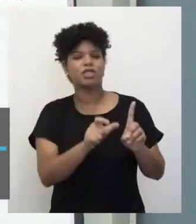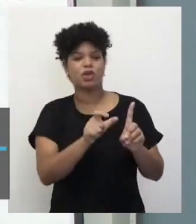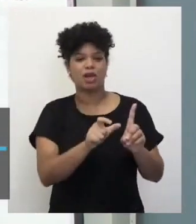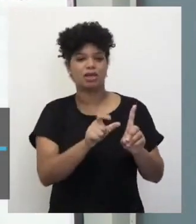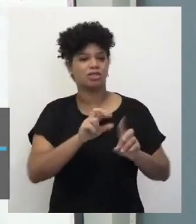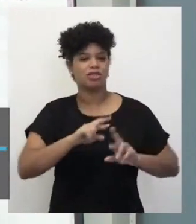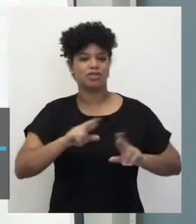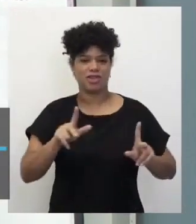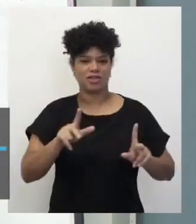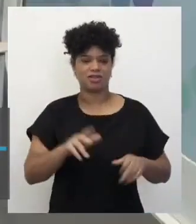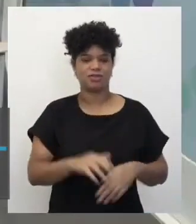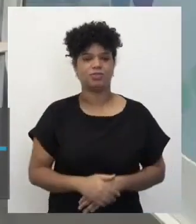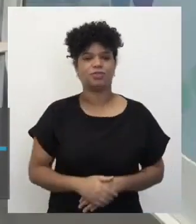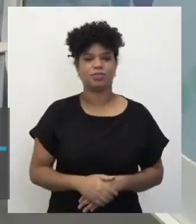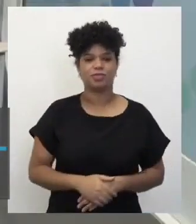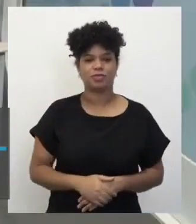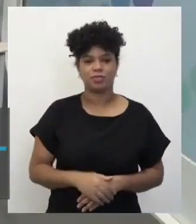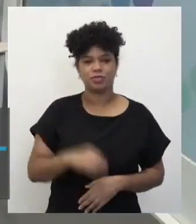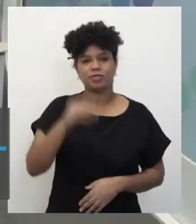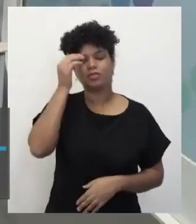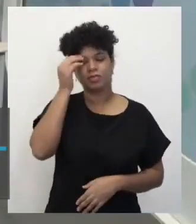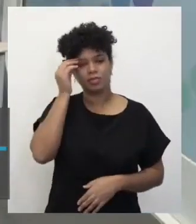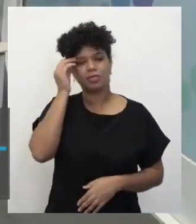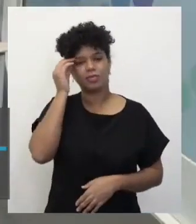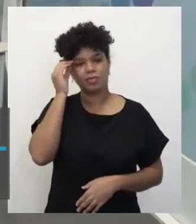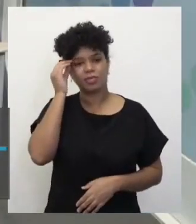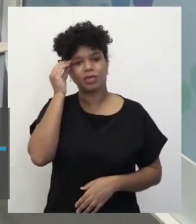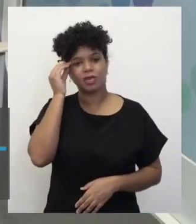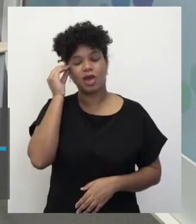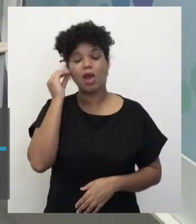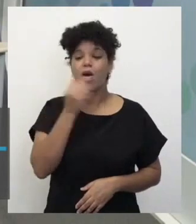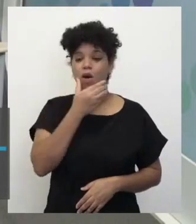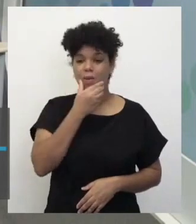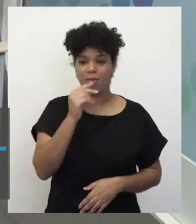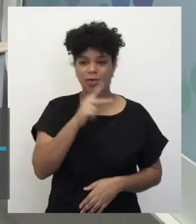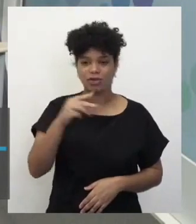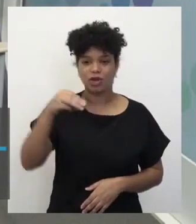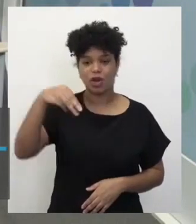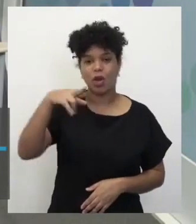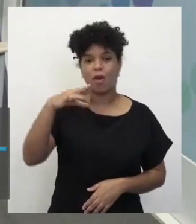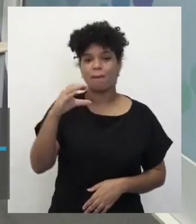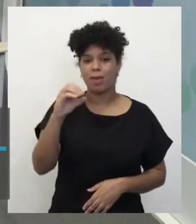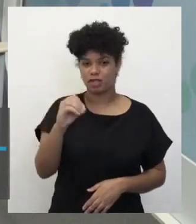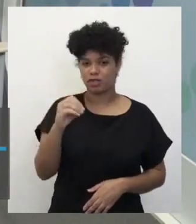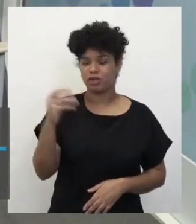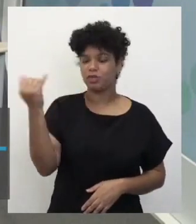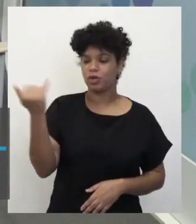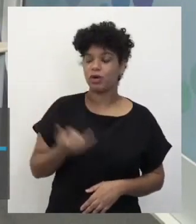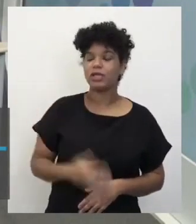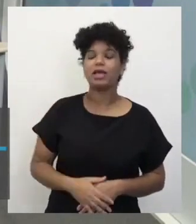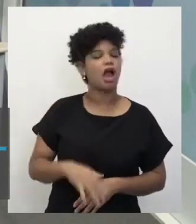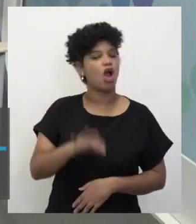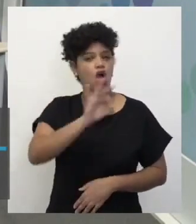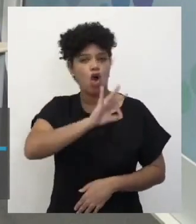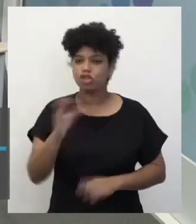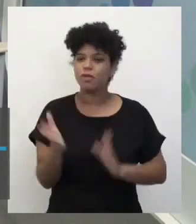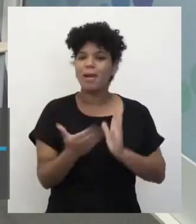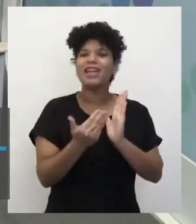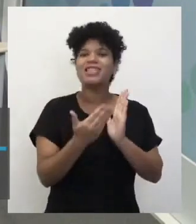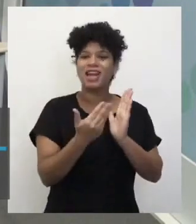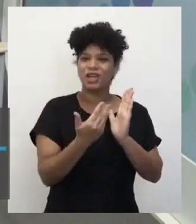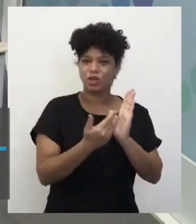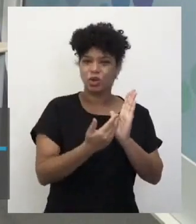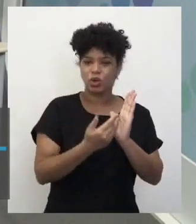Tá? Márcio, o pessoal participando bastante aqui, o professor Márcio falou assim que literatura é essencial. Sim. Daí a